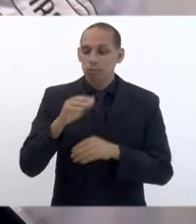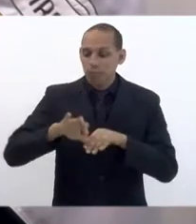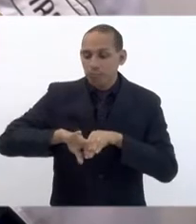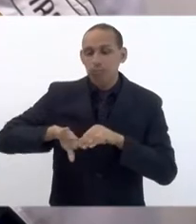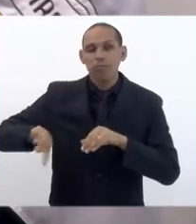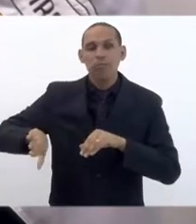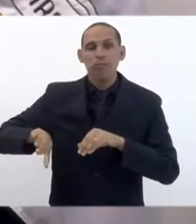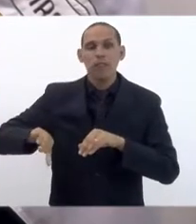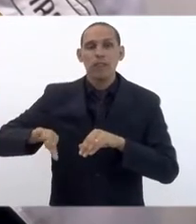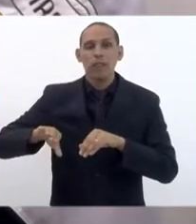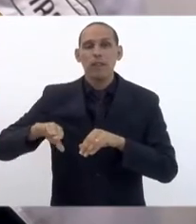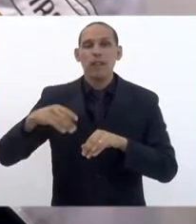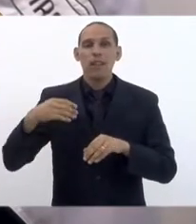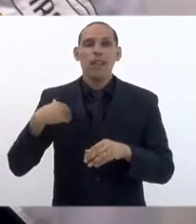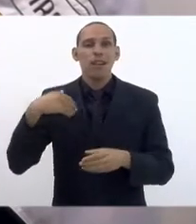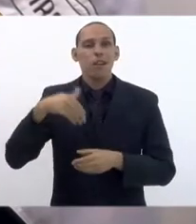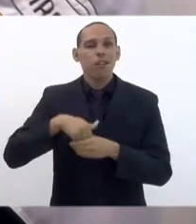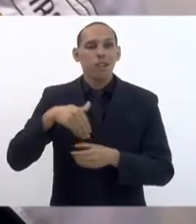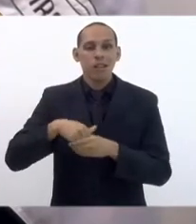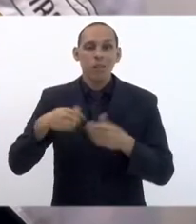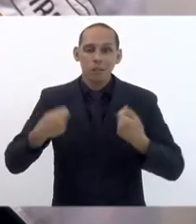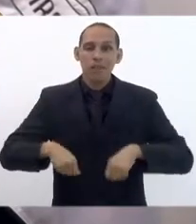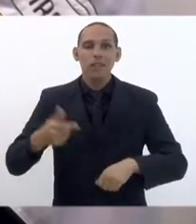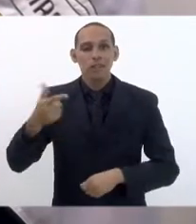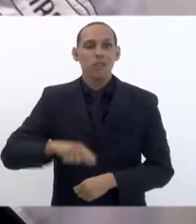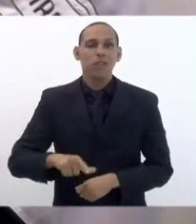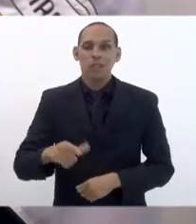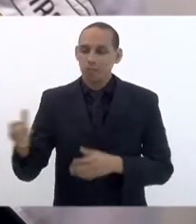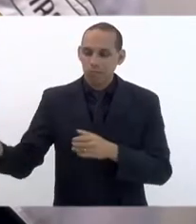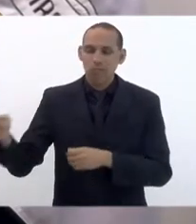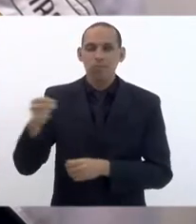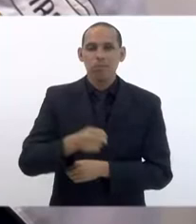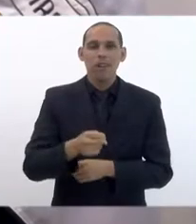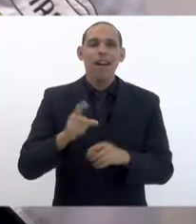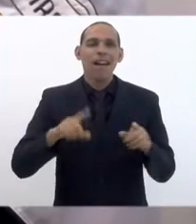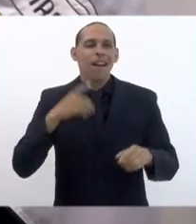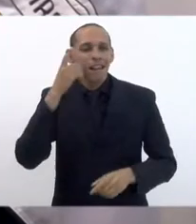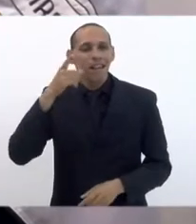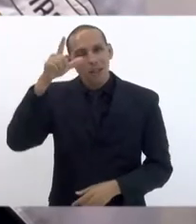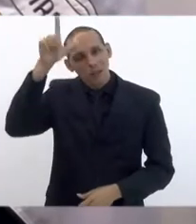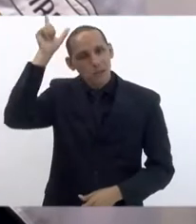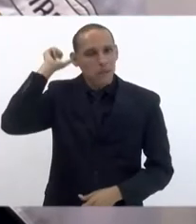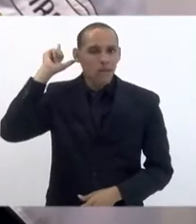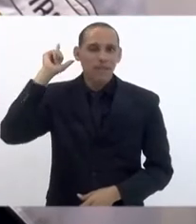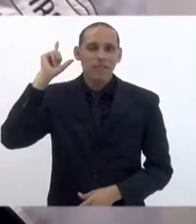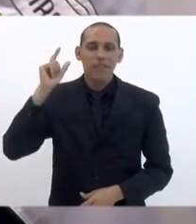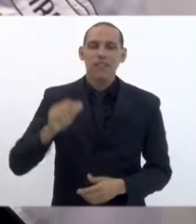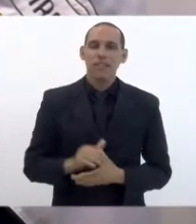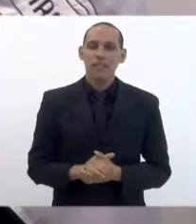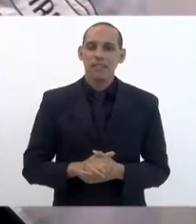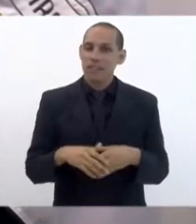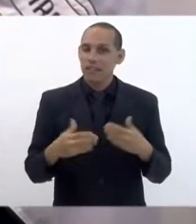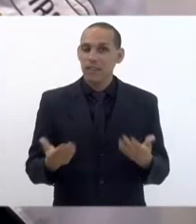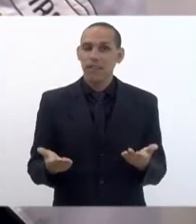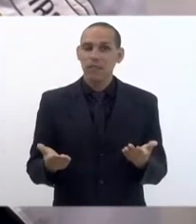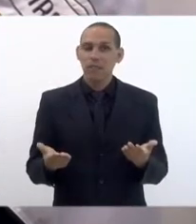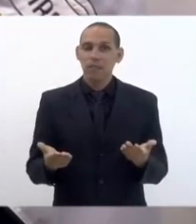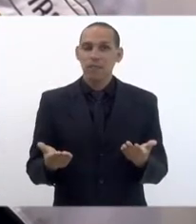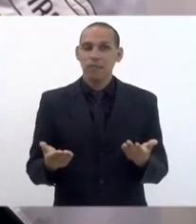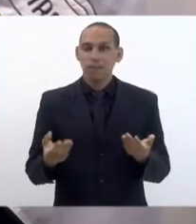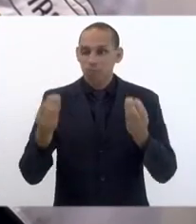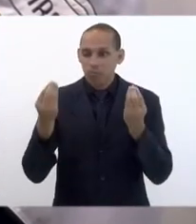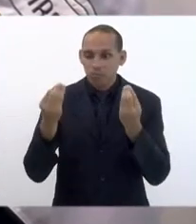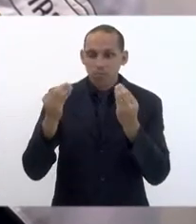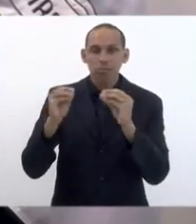eu preciso colocar em votação novamente, que tinha um voto em separado do deputado Luiz Paulo à época. Então, eu quero, para publicá-los